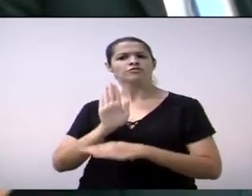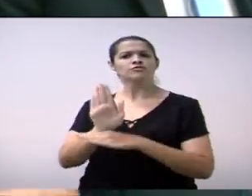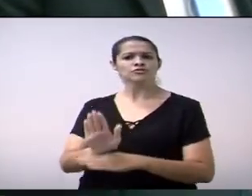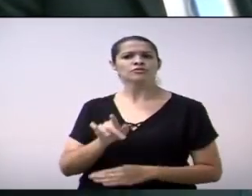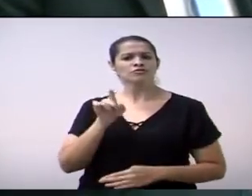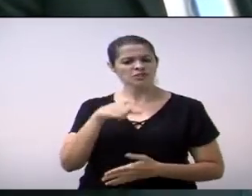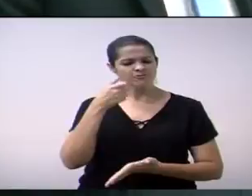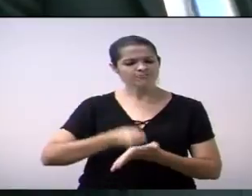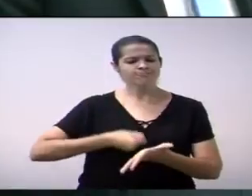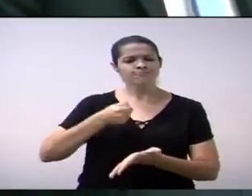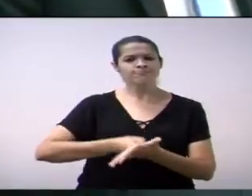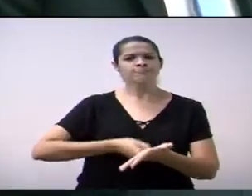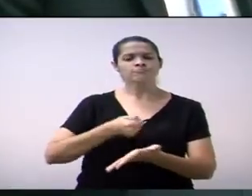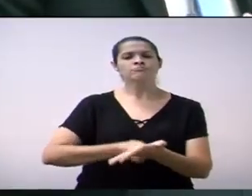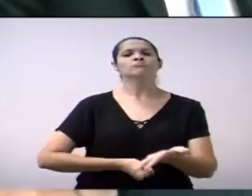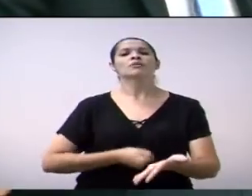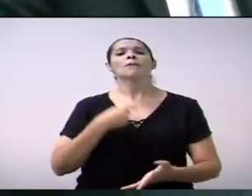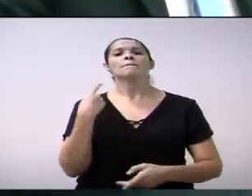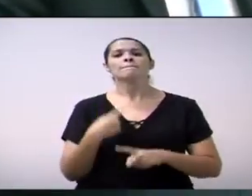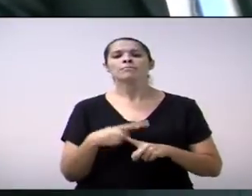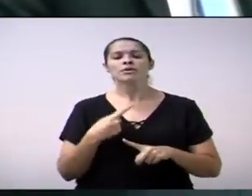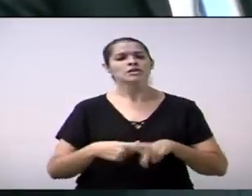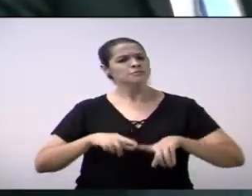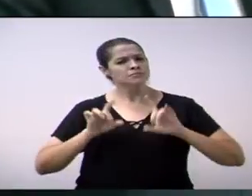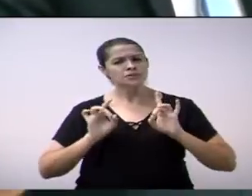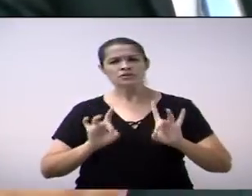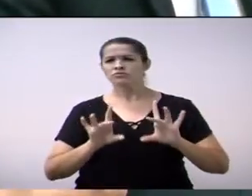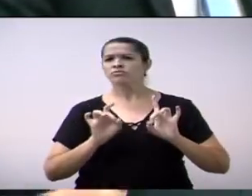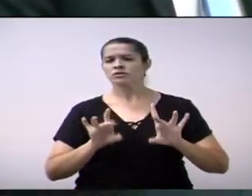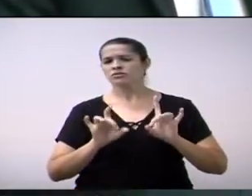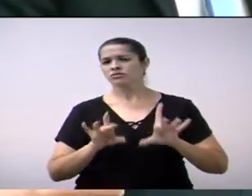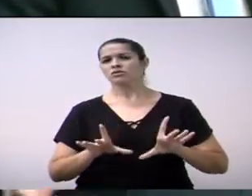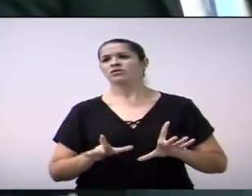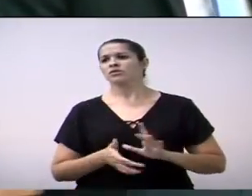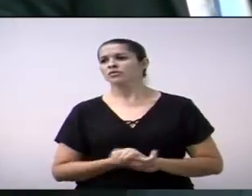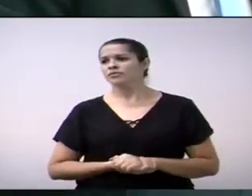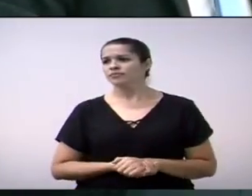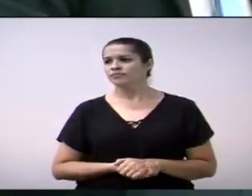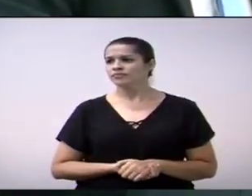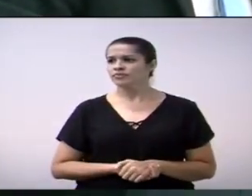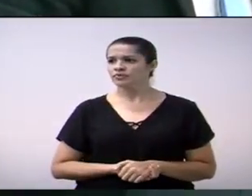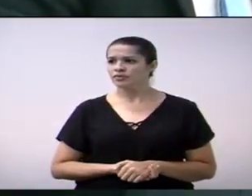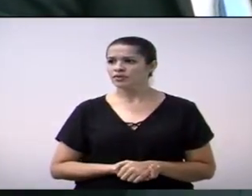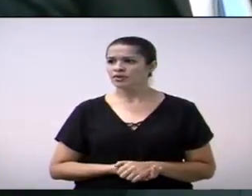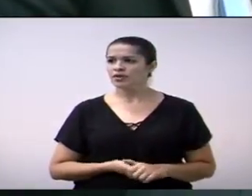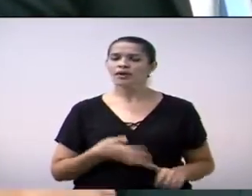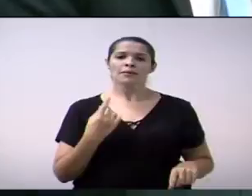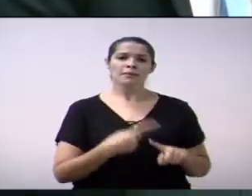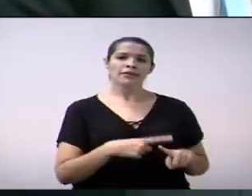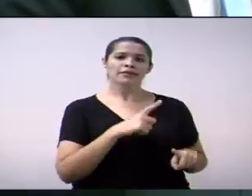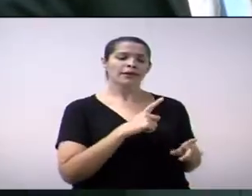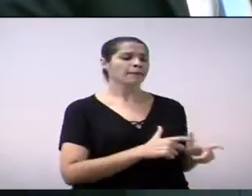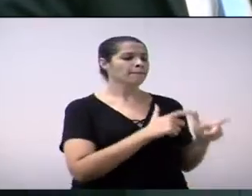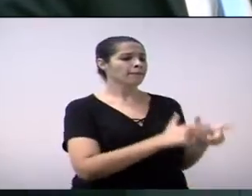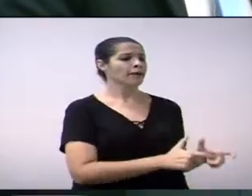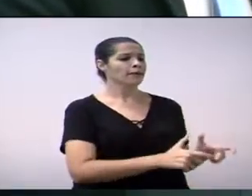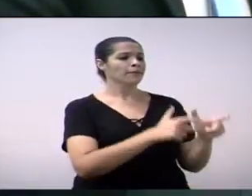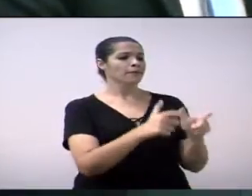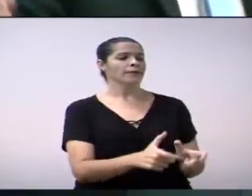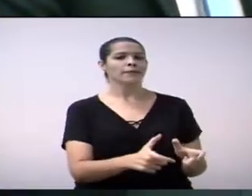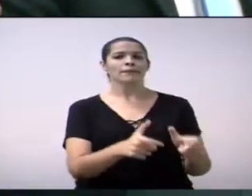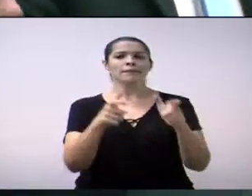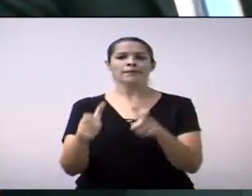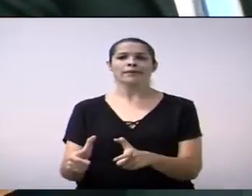nessa batalha, especialmente porque não é de hoje que a gente ouve falar que é da parte do Marieta Dian, Pôr do Sol, Vila Matilde, São Joaquim